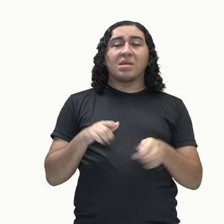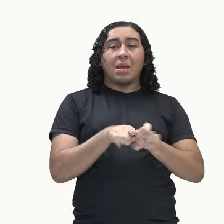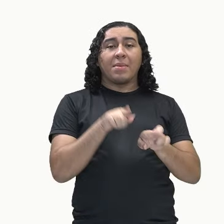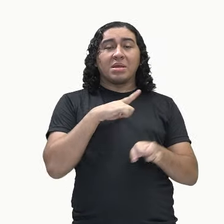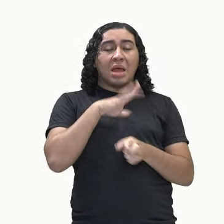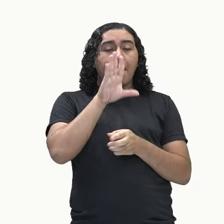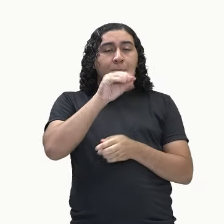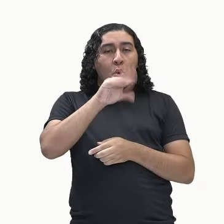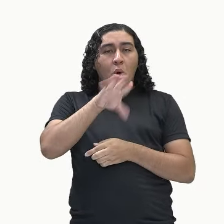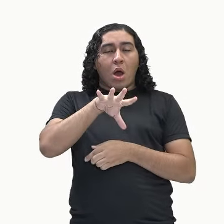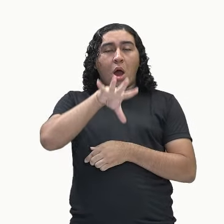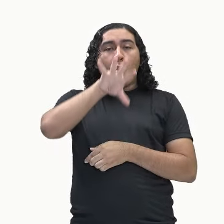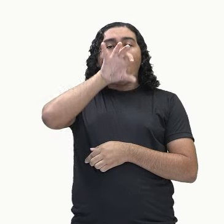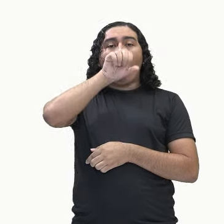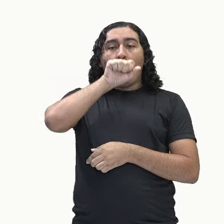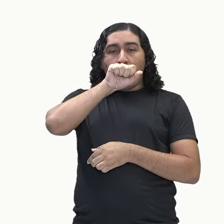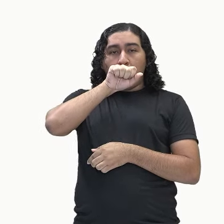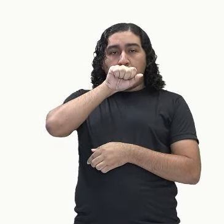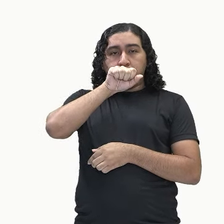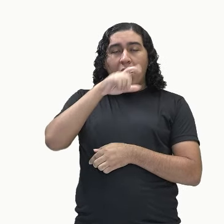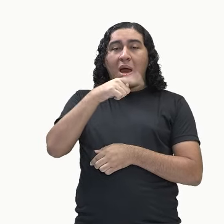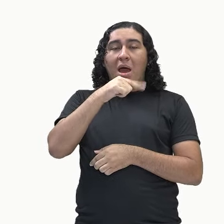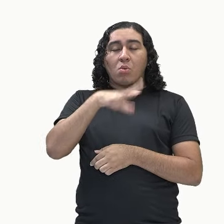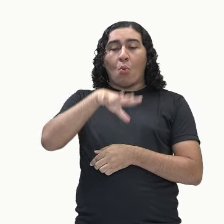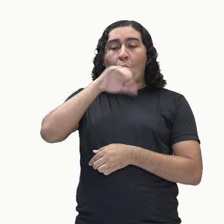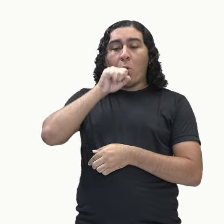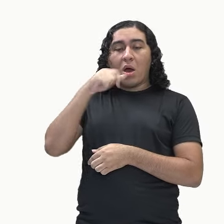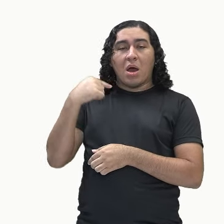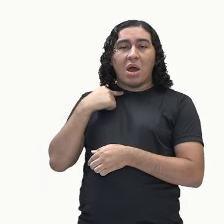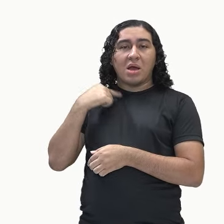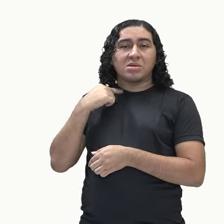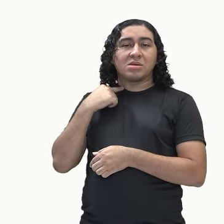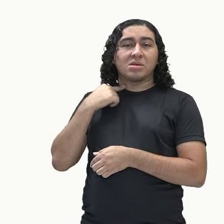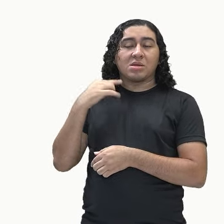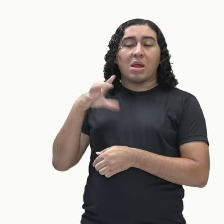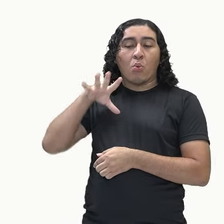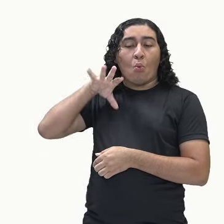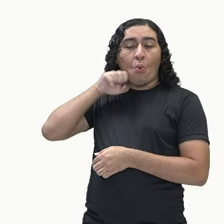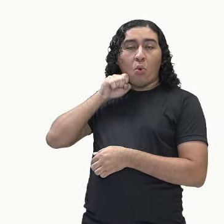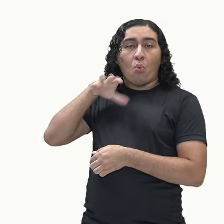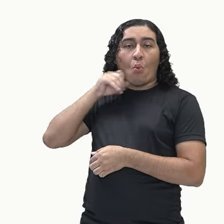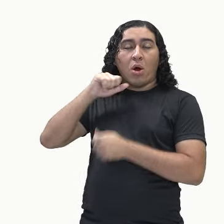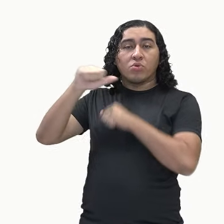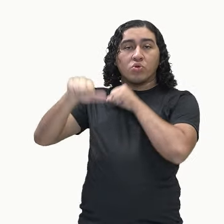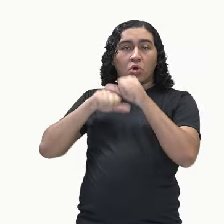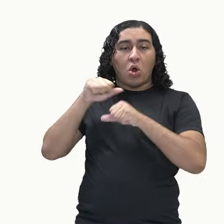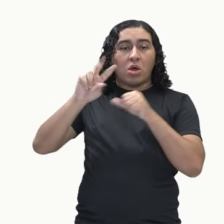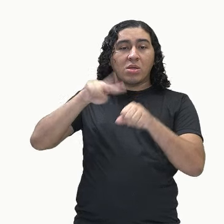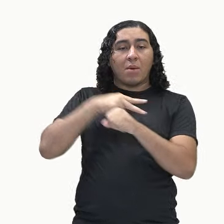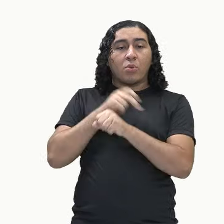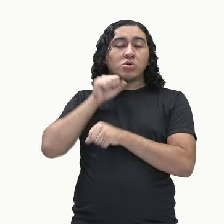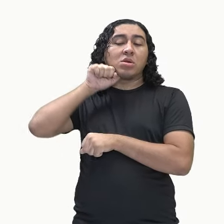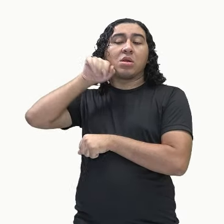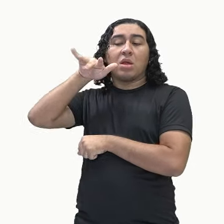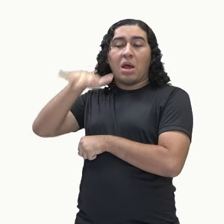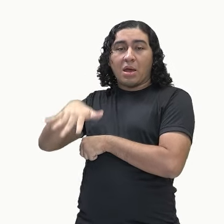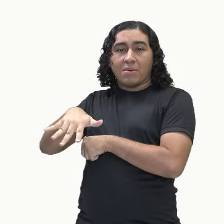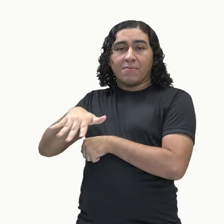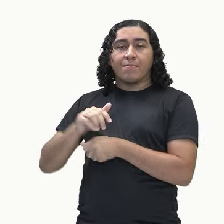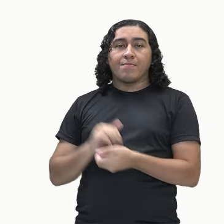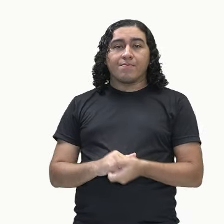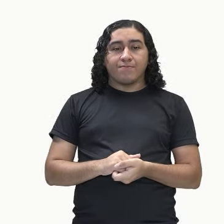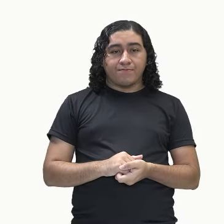das brânquias ocorre a troca de oxigênio pelo gás carbônico e a água sai por essa estrutura que são